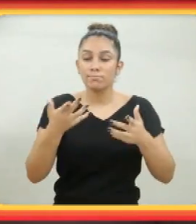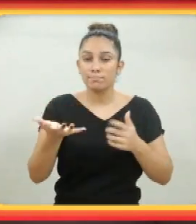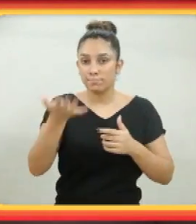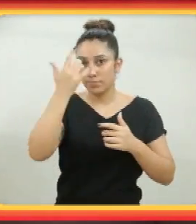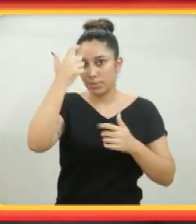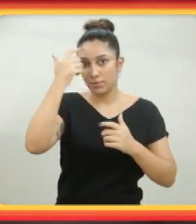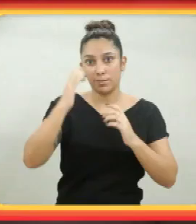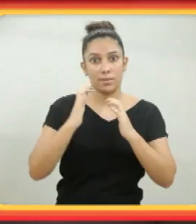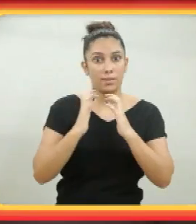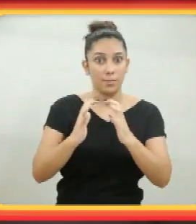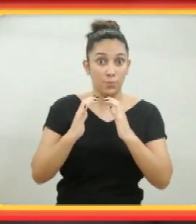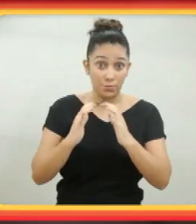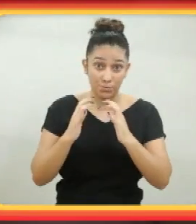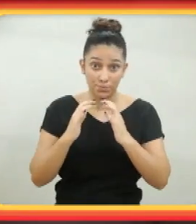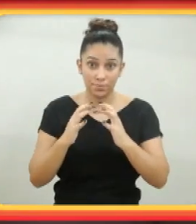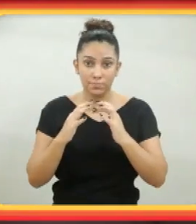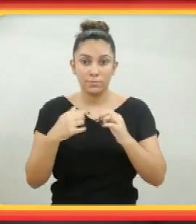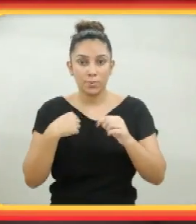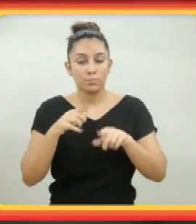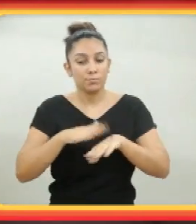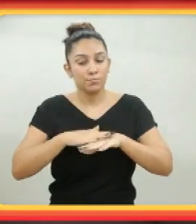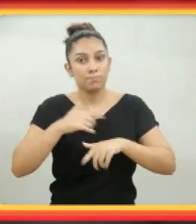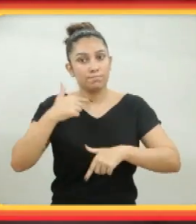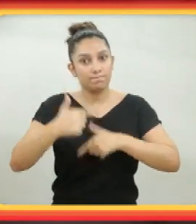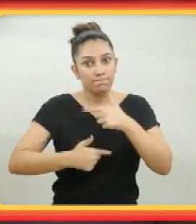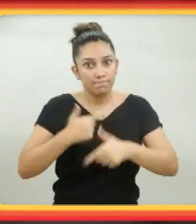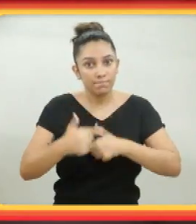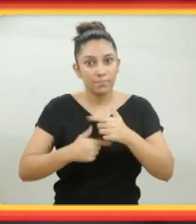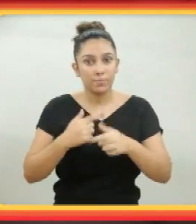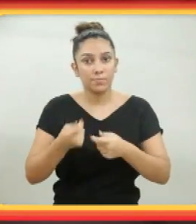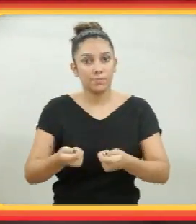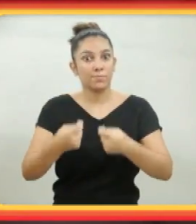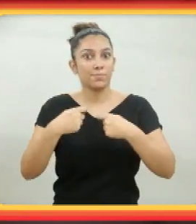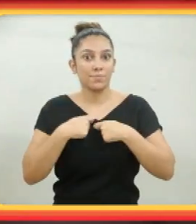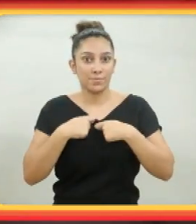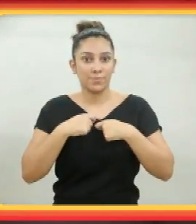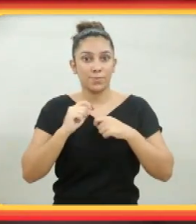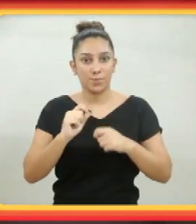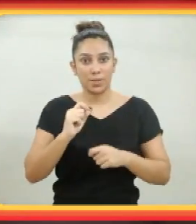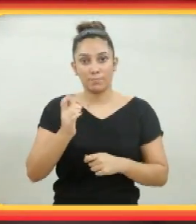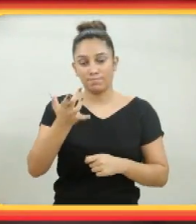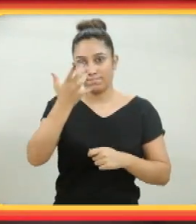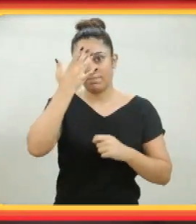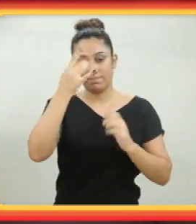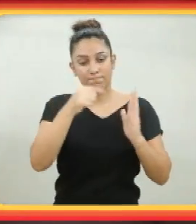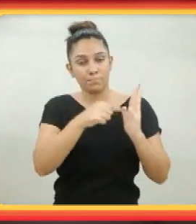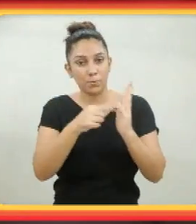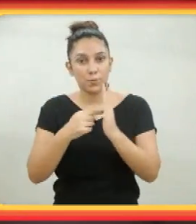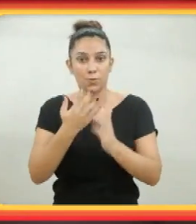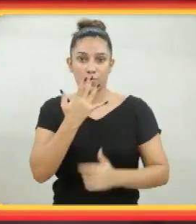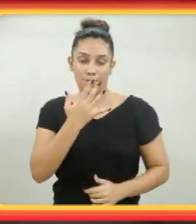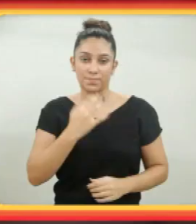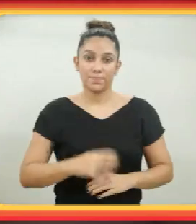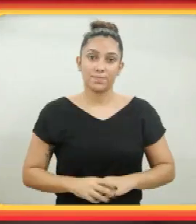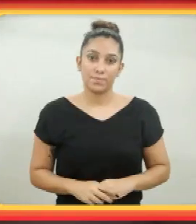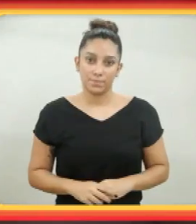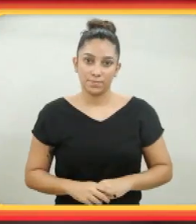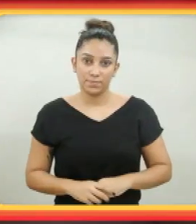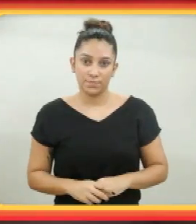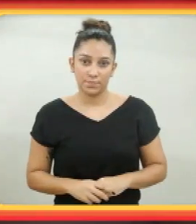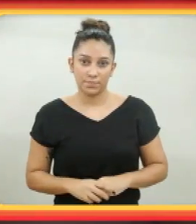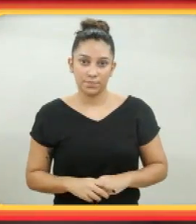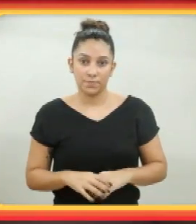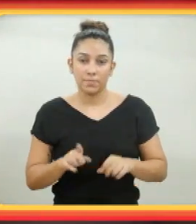esquecido as cores, porque as pessoas cegas com o tempo esquecem. Eu não esqueci porque este